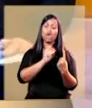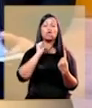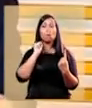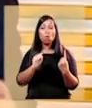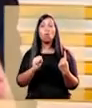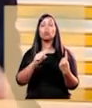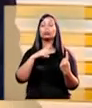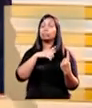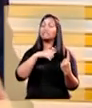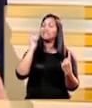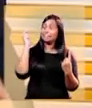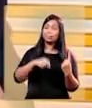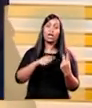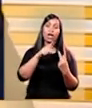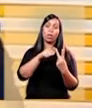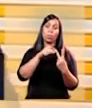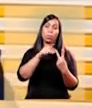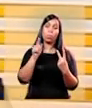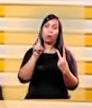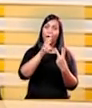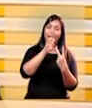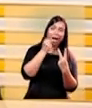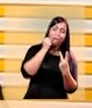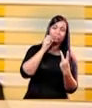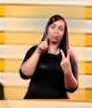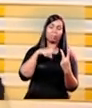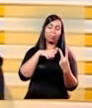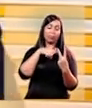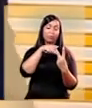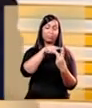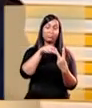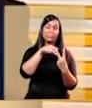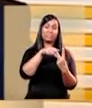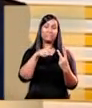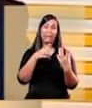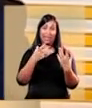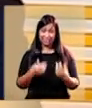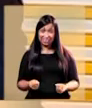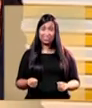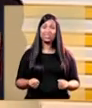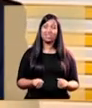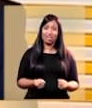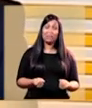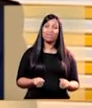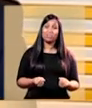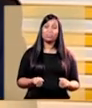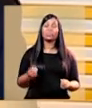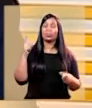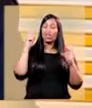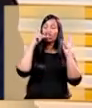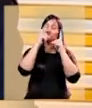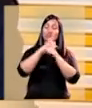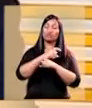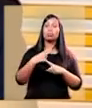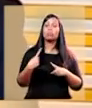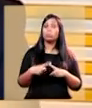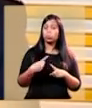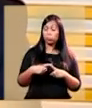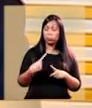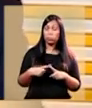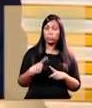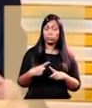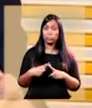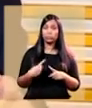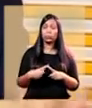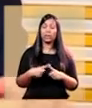ele tem todas as condições, mas não quer o grupo de irmãos. E aí você tomar uma decisão para seccionar é muito difícil, até